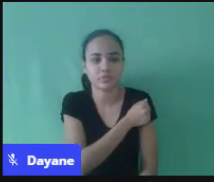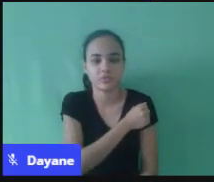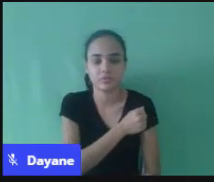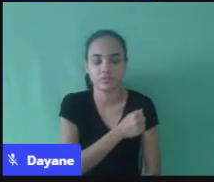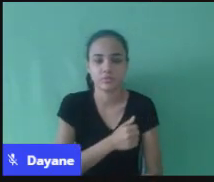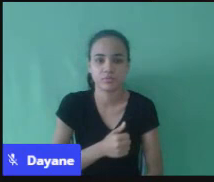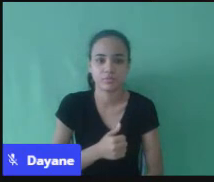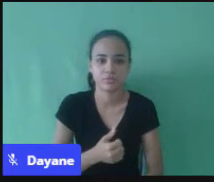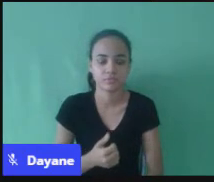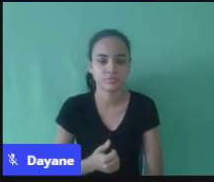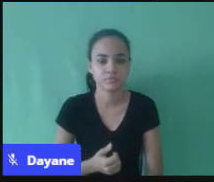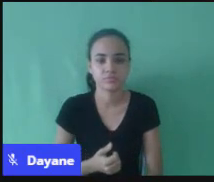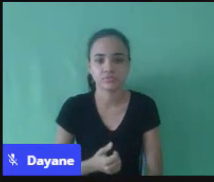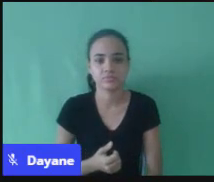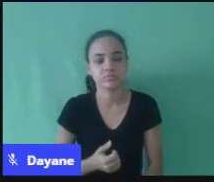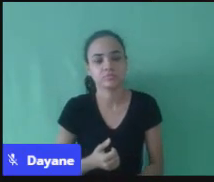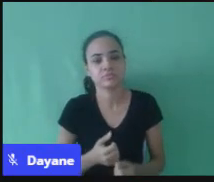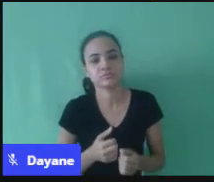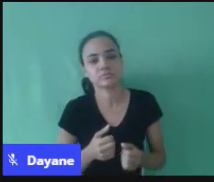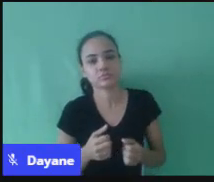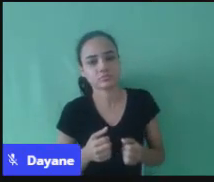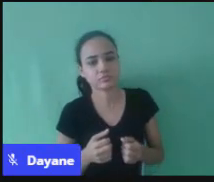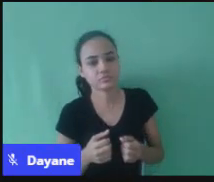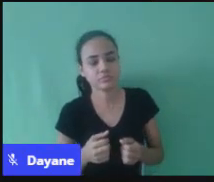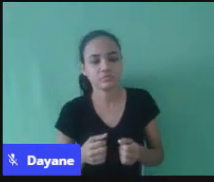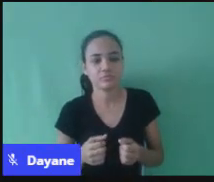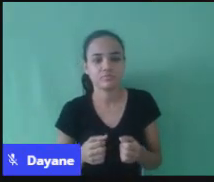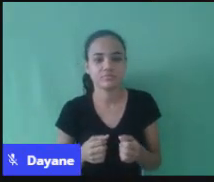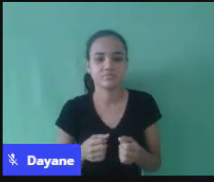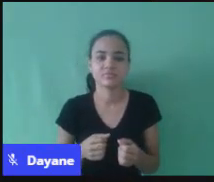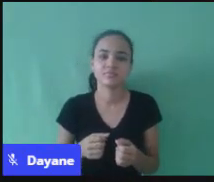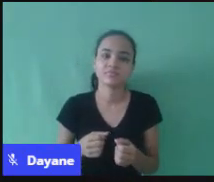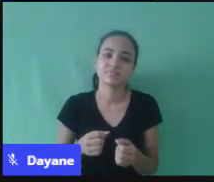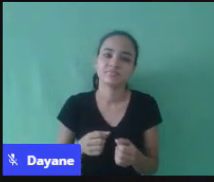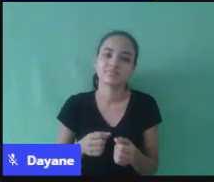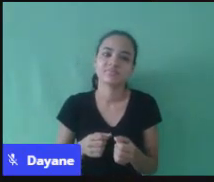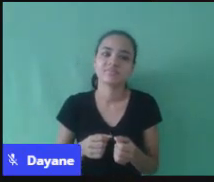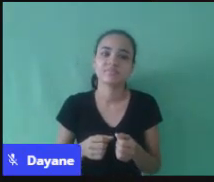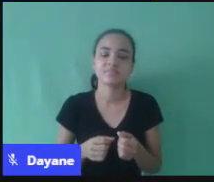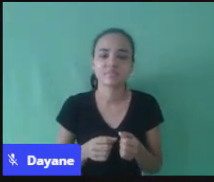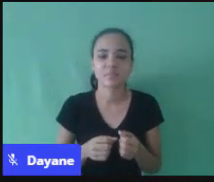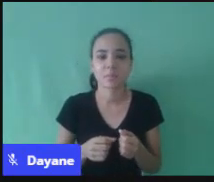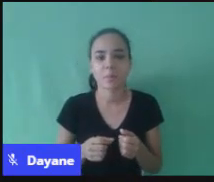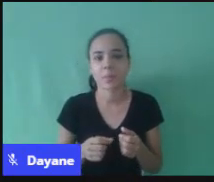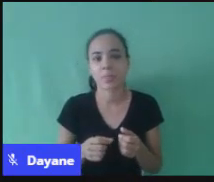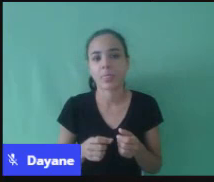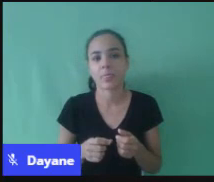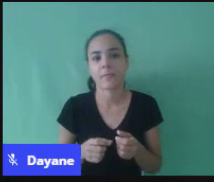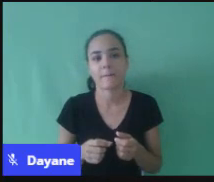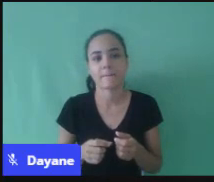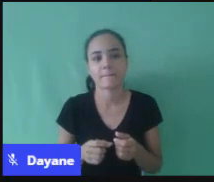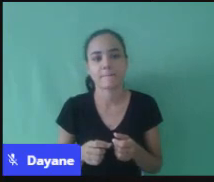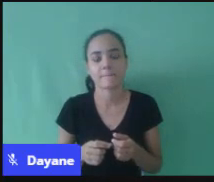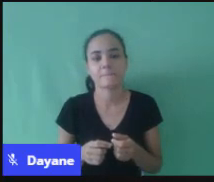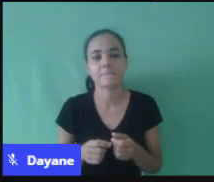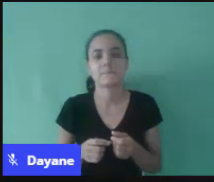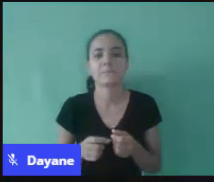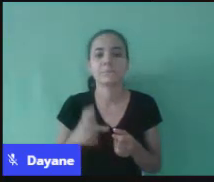Ora a gente aprende e ora a gente ensina, como diria a Cora Coralina,